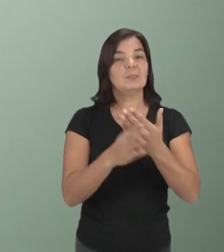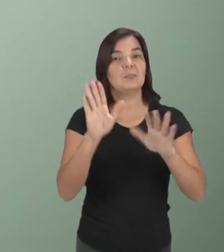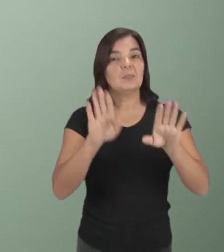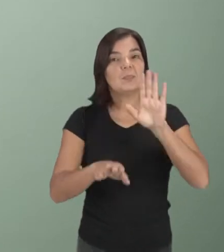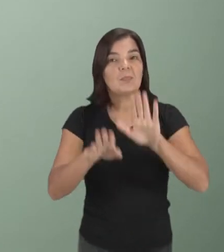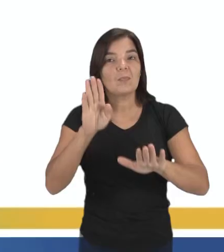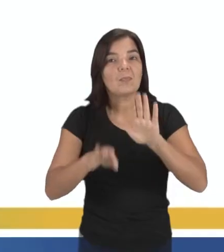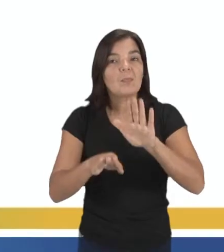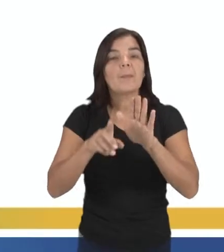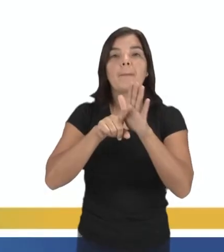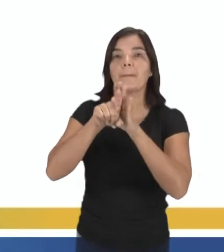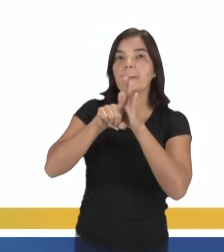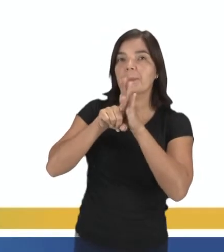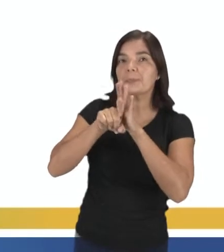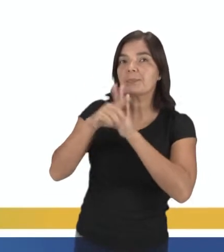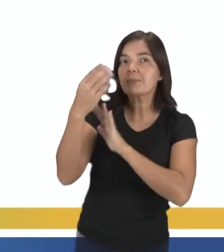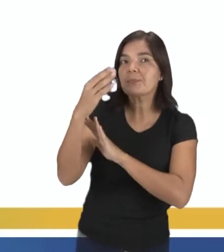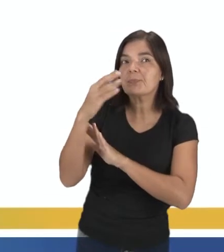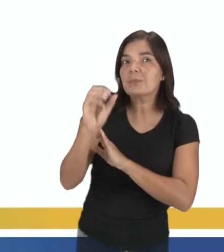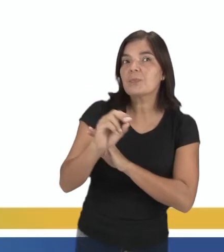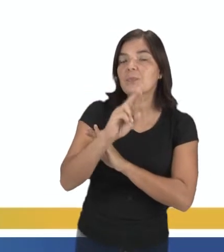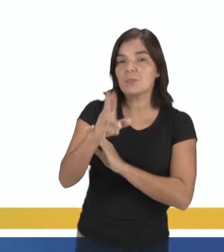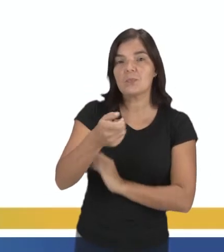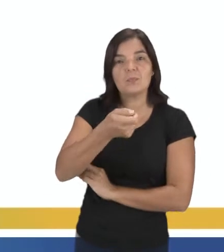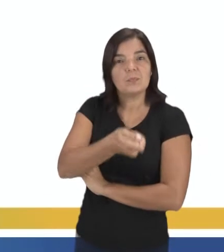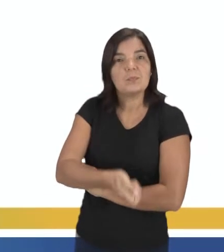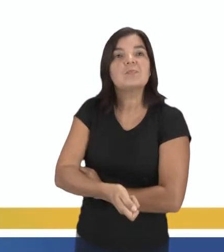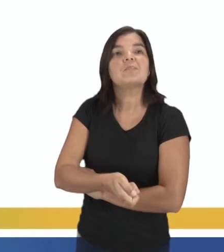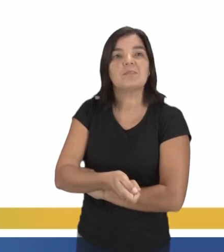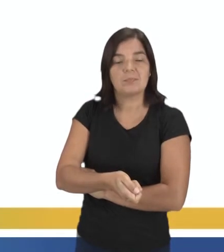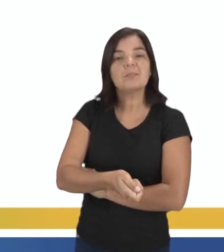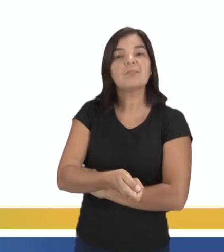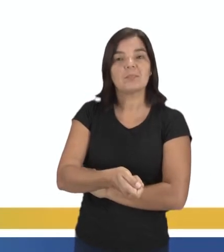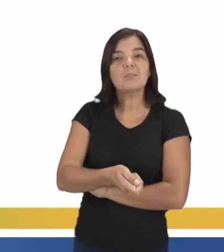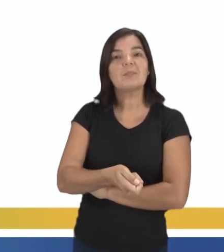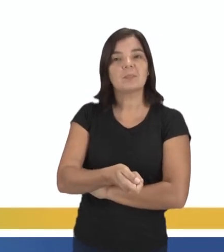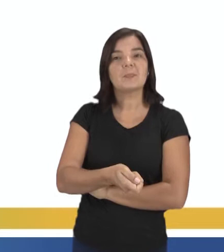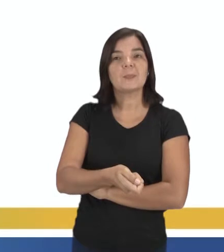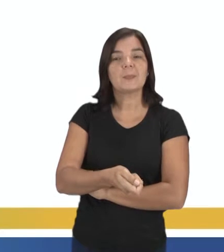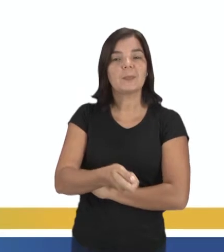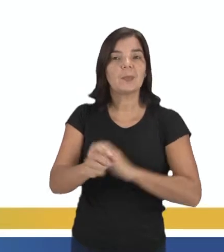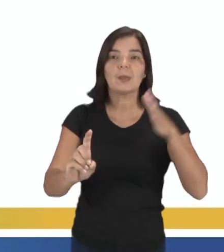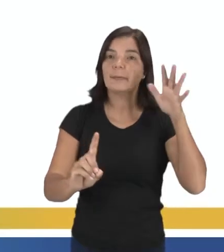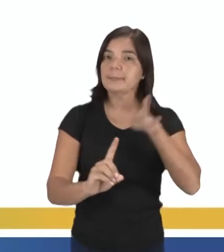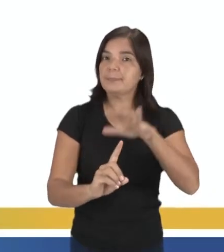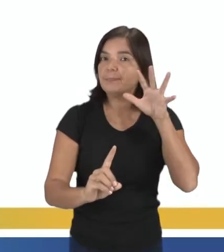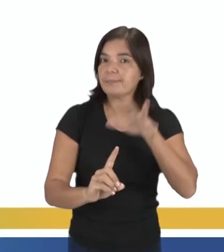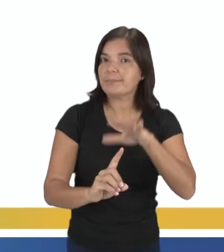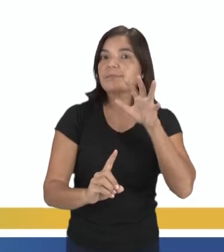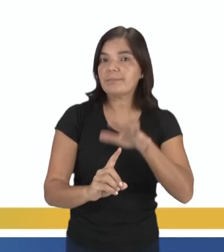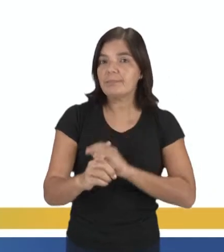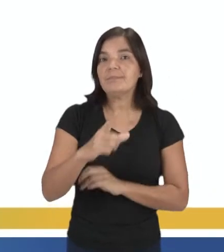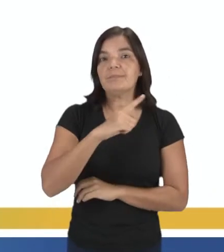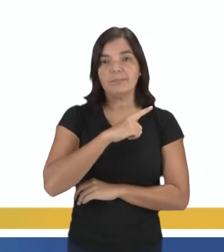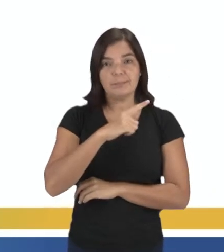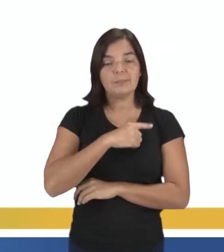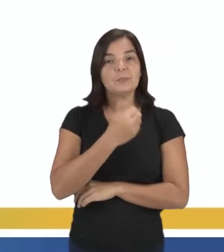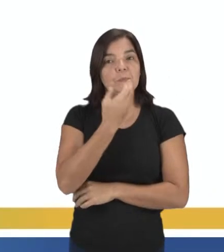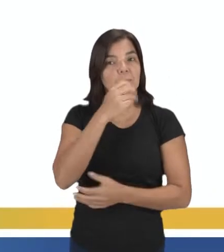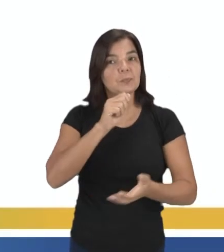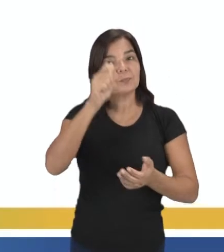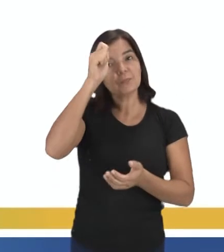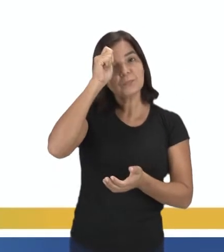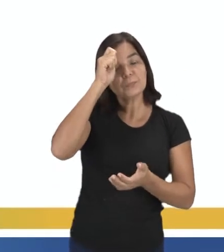muitas vezes à ciência e ao determinismo, que é uma das influências que sofreram os bons